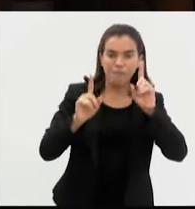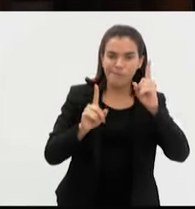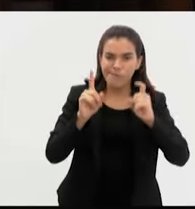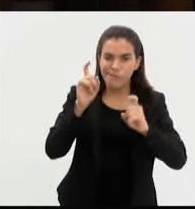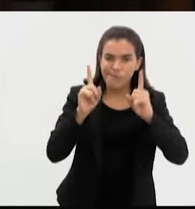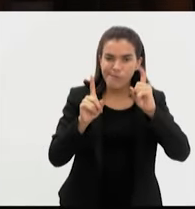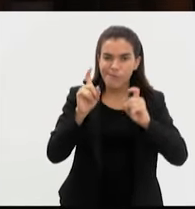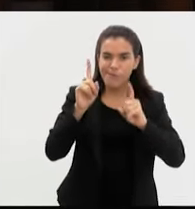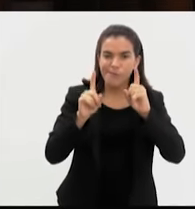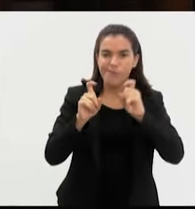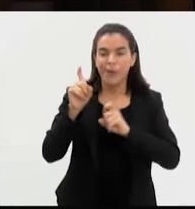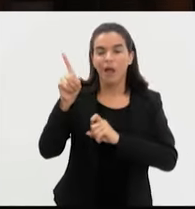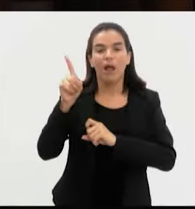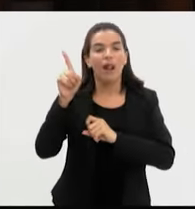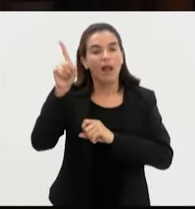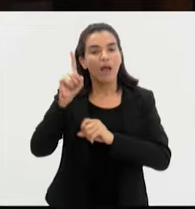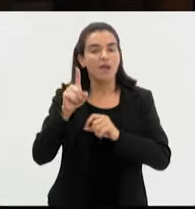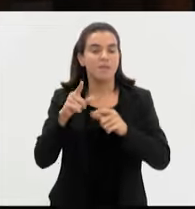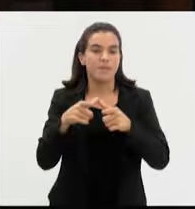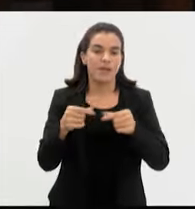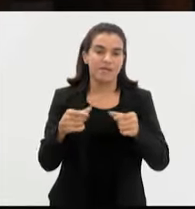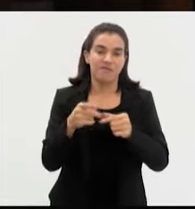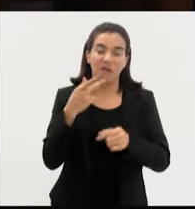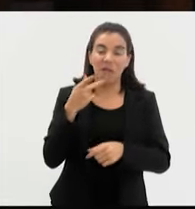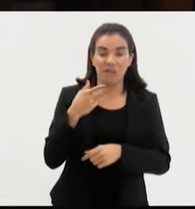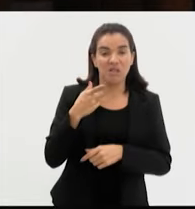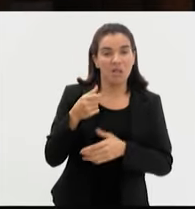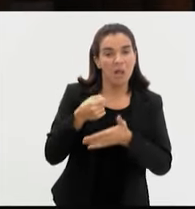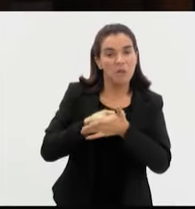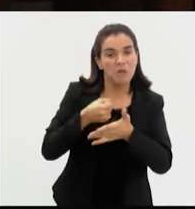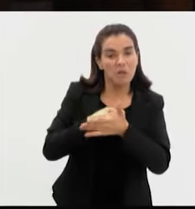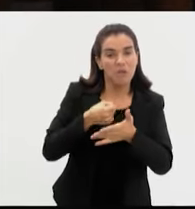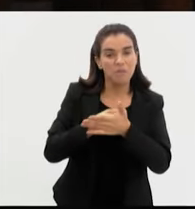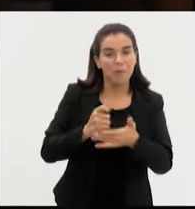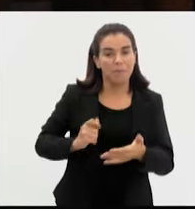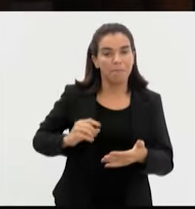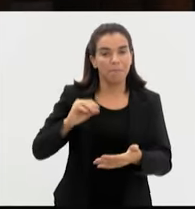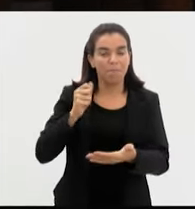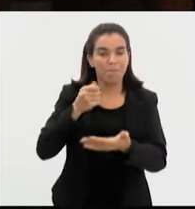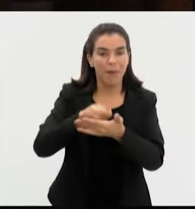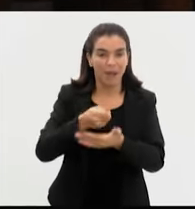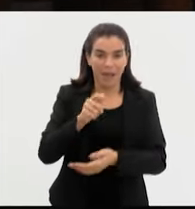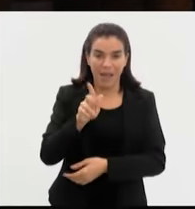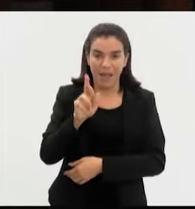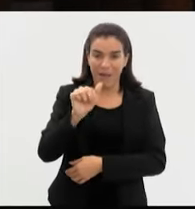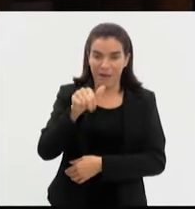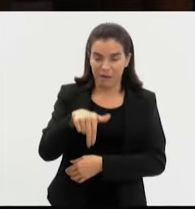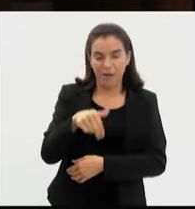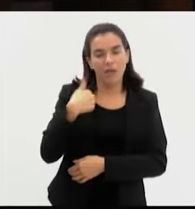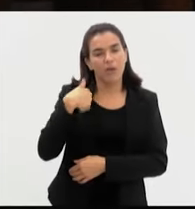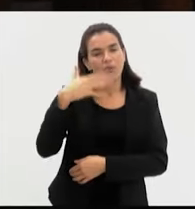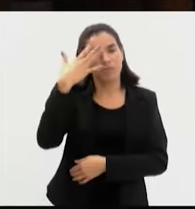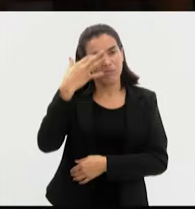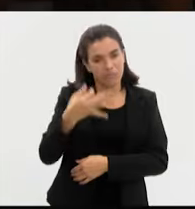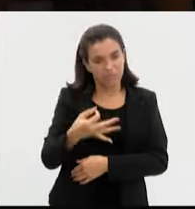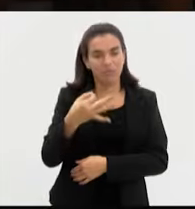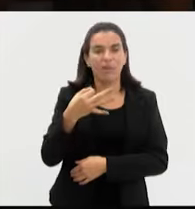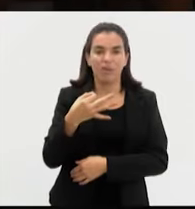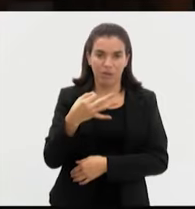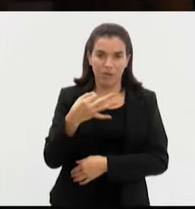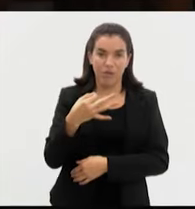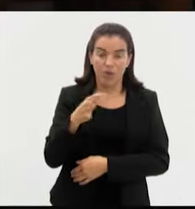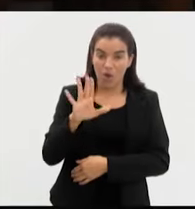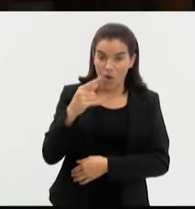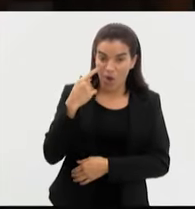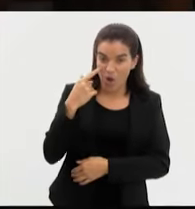em Brasília dizendo que tá lutando pro Governador pagar a Gran que é o direito eu entendo a paridade vou ler o que que